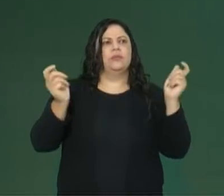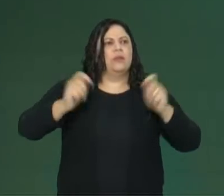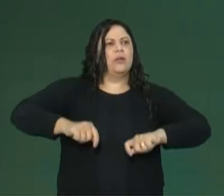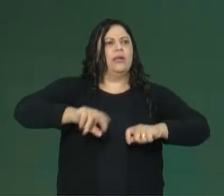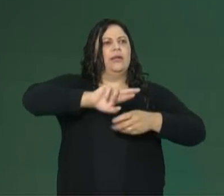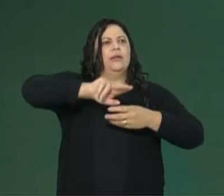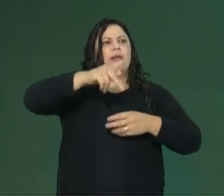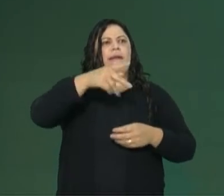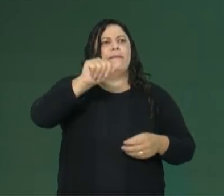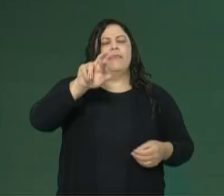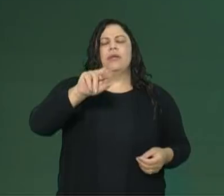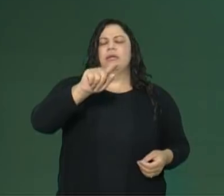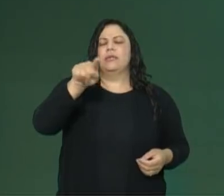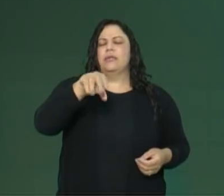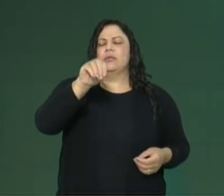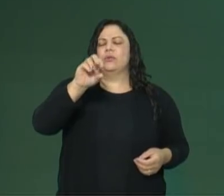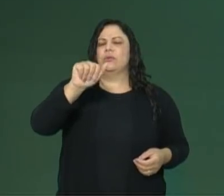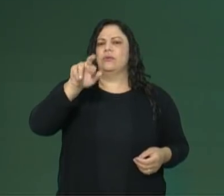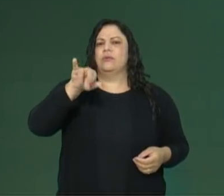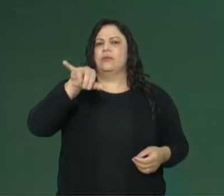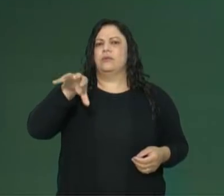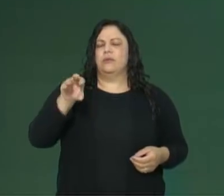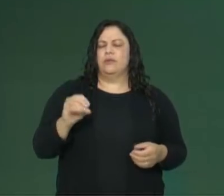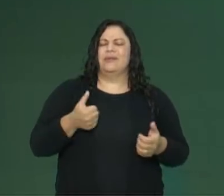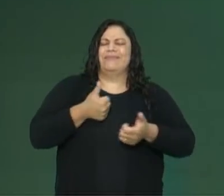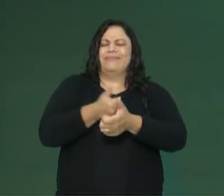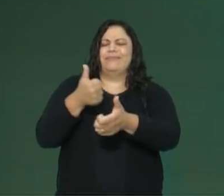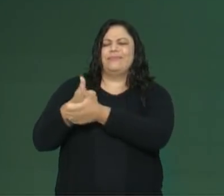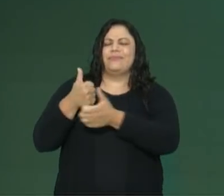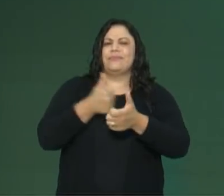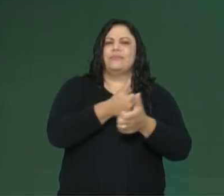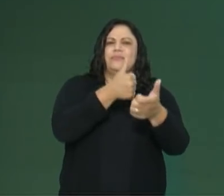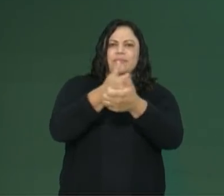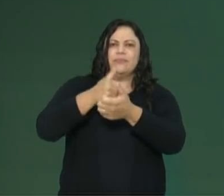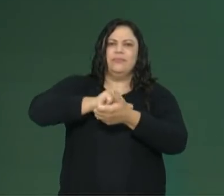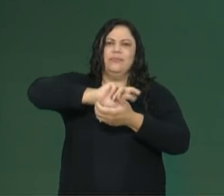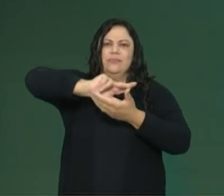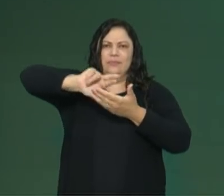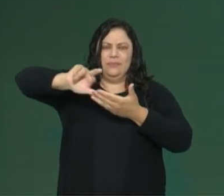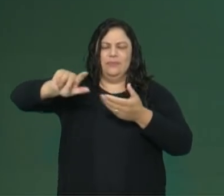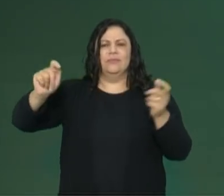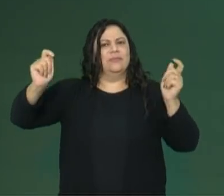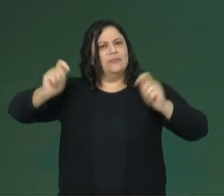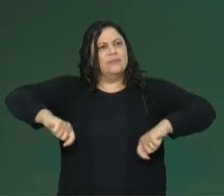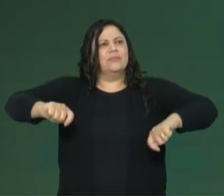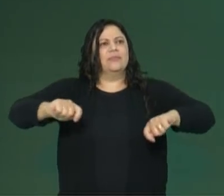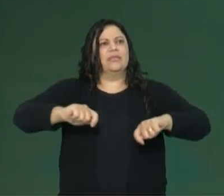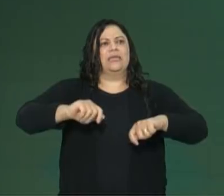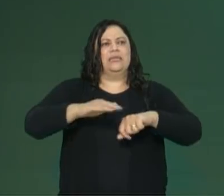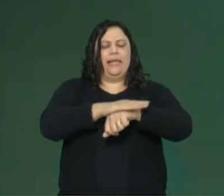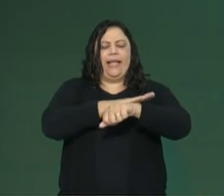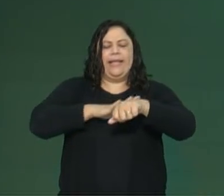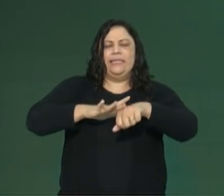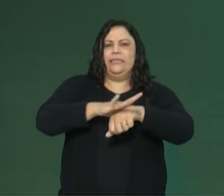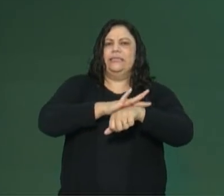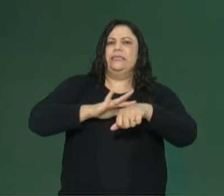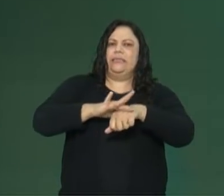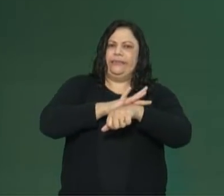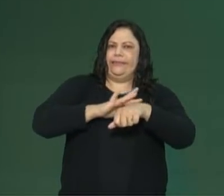parazoários, eles são muito próximos do que são os animais, que é aqueles animais sem tecidos